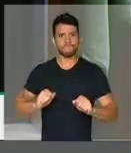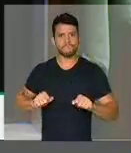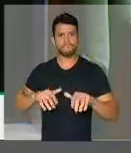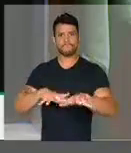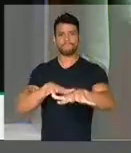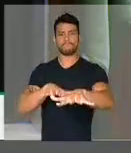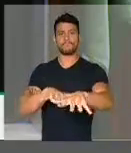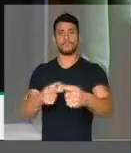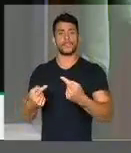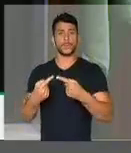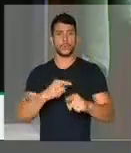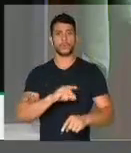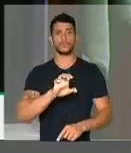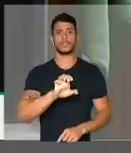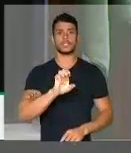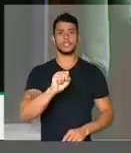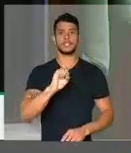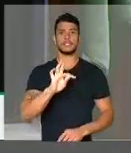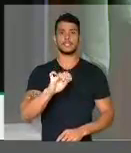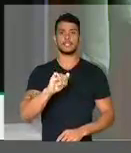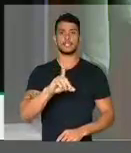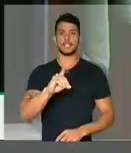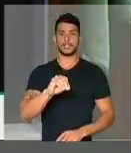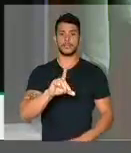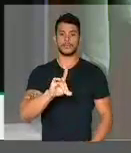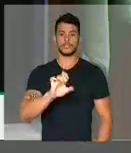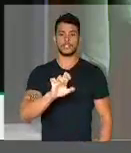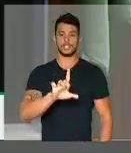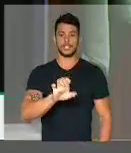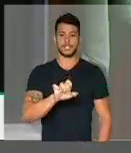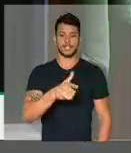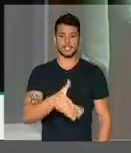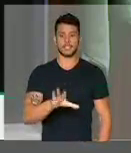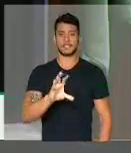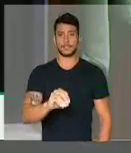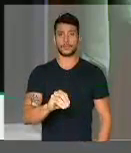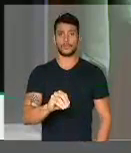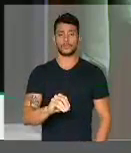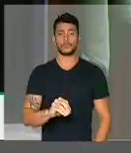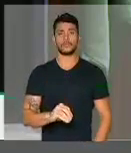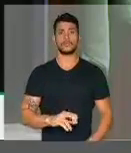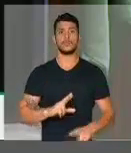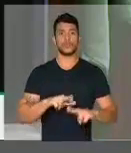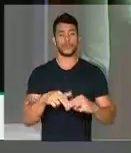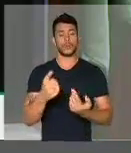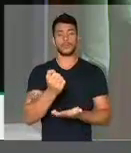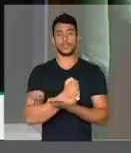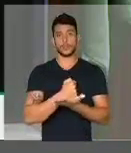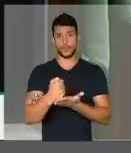o estado de exceção que se estabeleceu a partir do golpe de abril